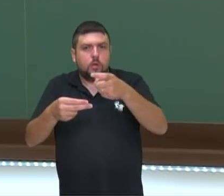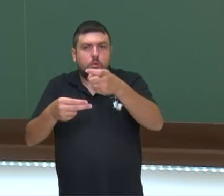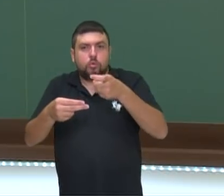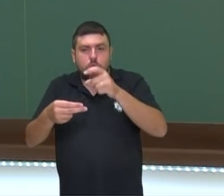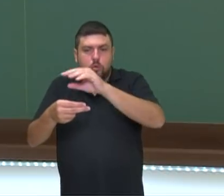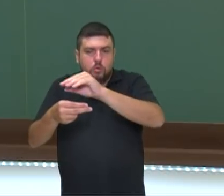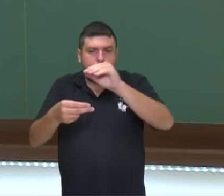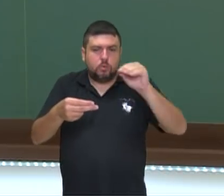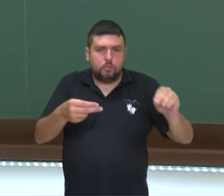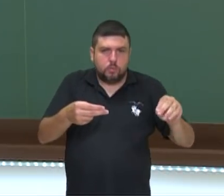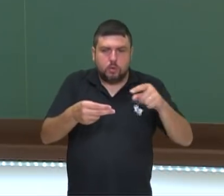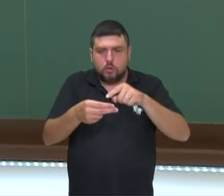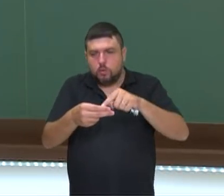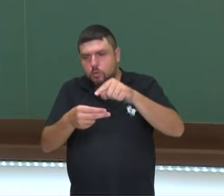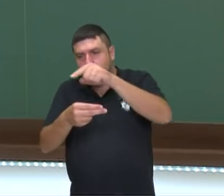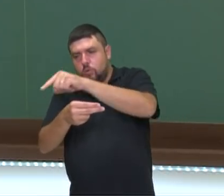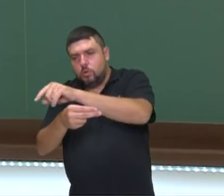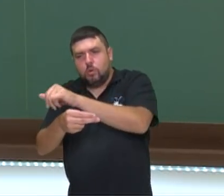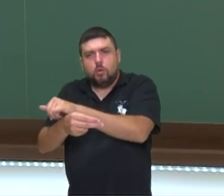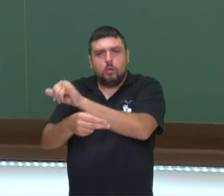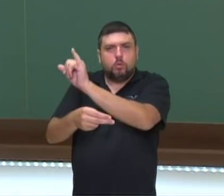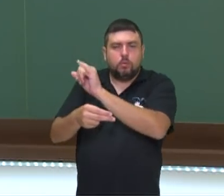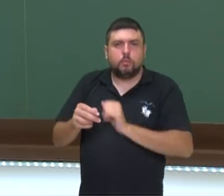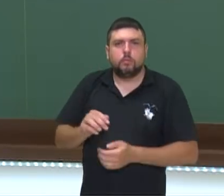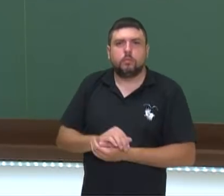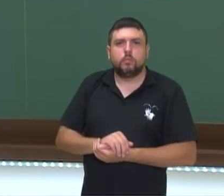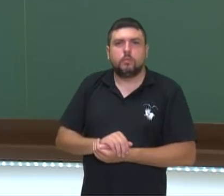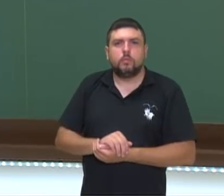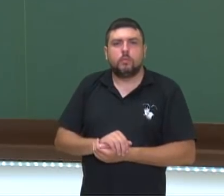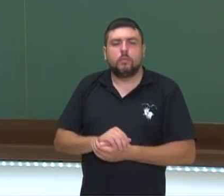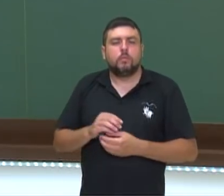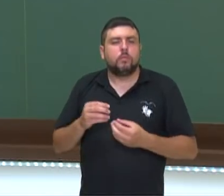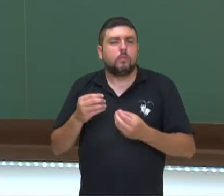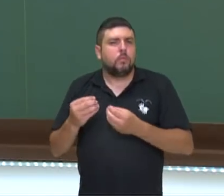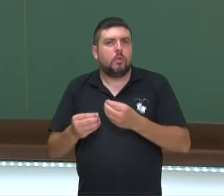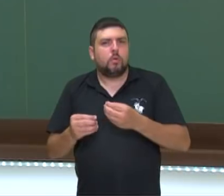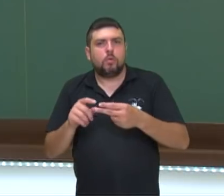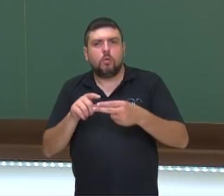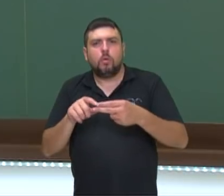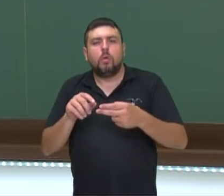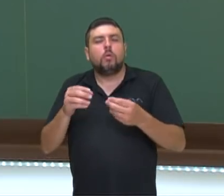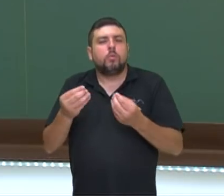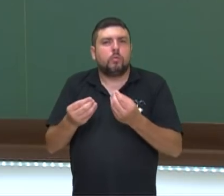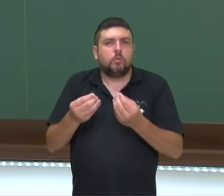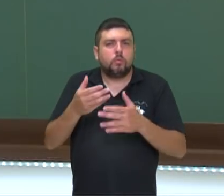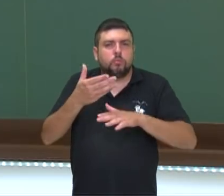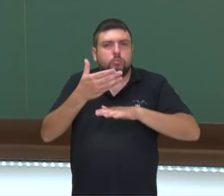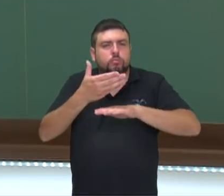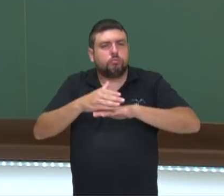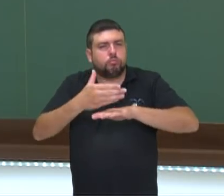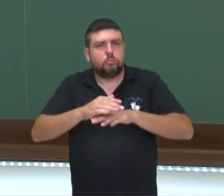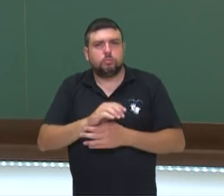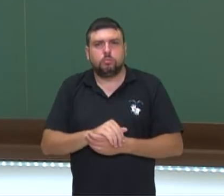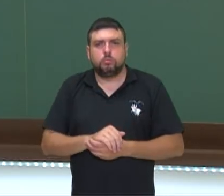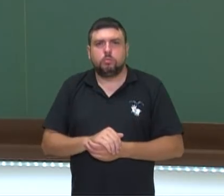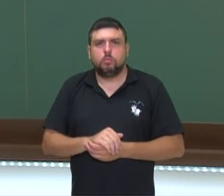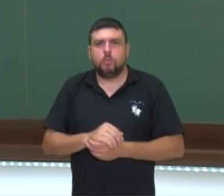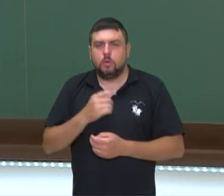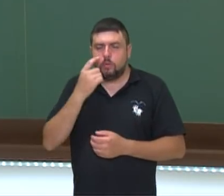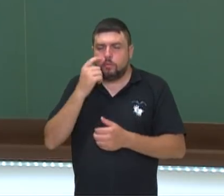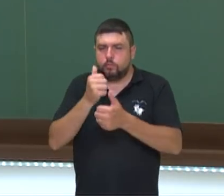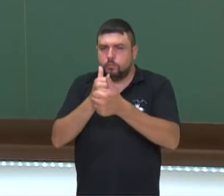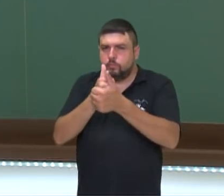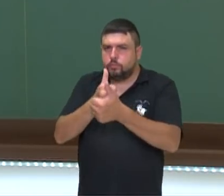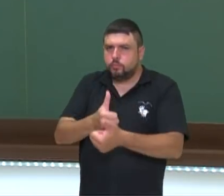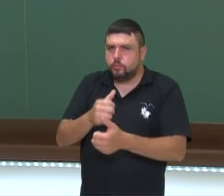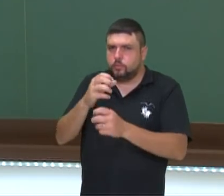gente chama do segundo membro. Então, como é que vem aquela história que a gente falou já do aspecto prático? 0,80x está